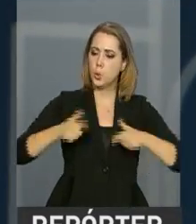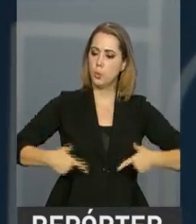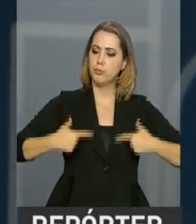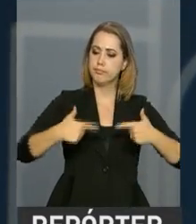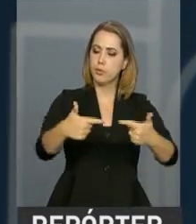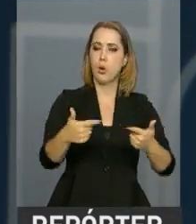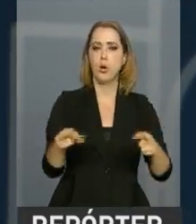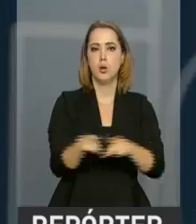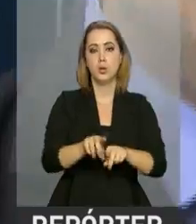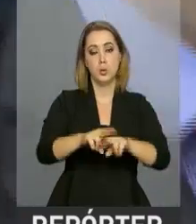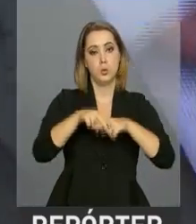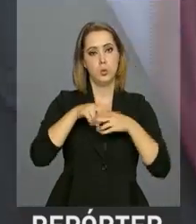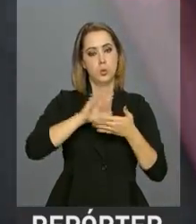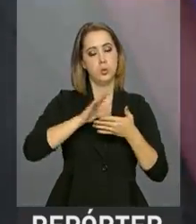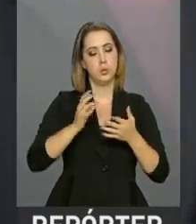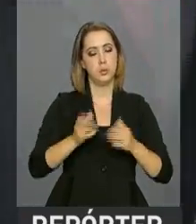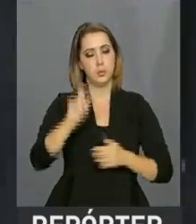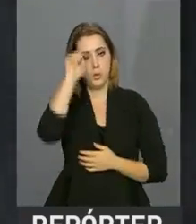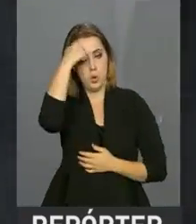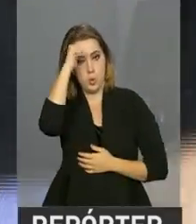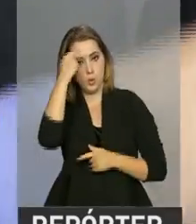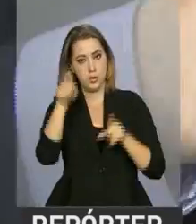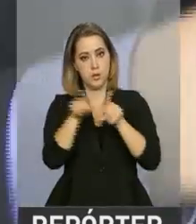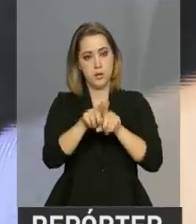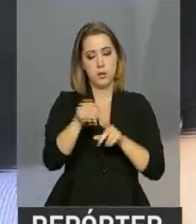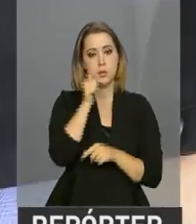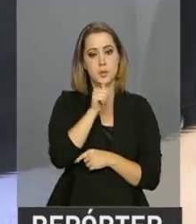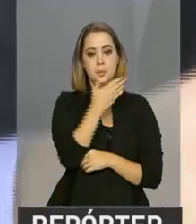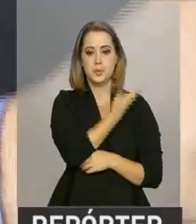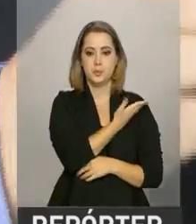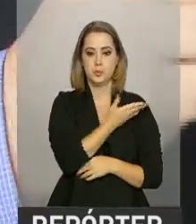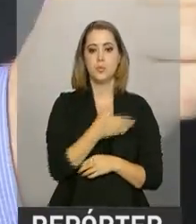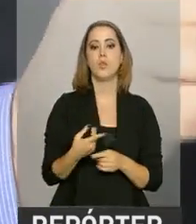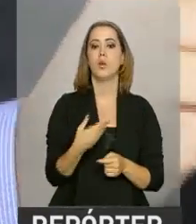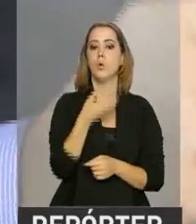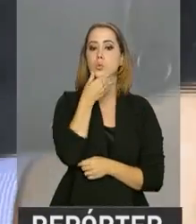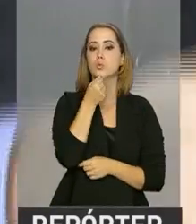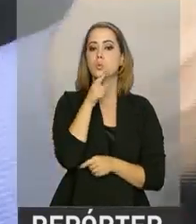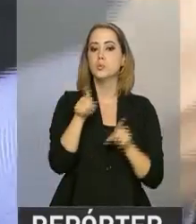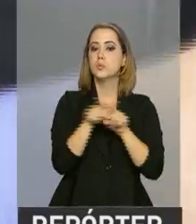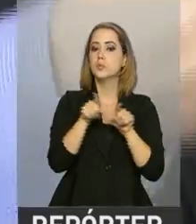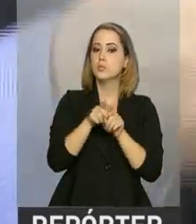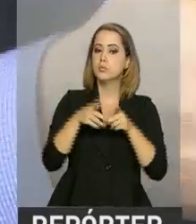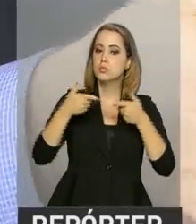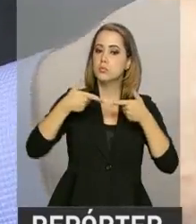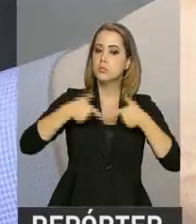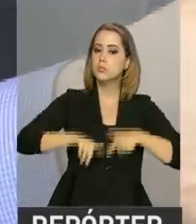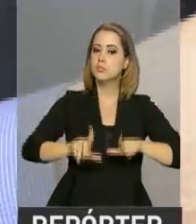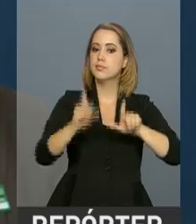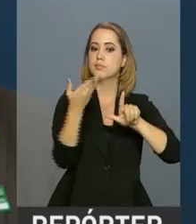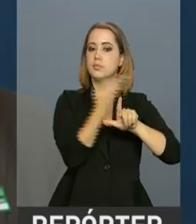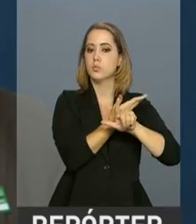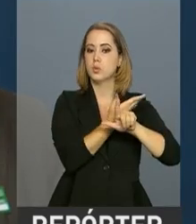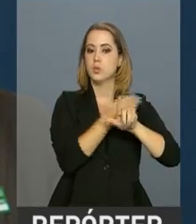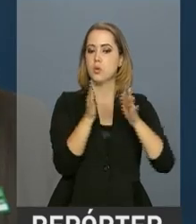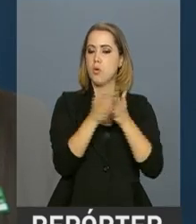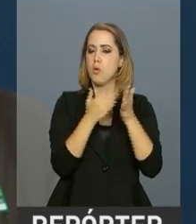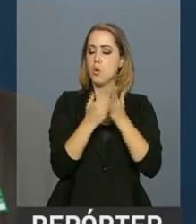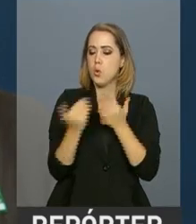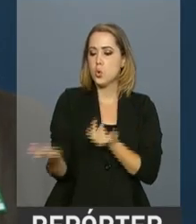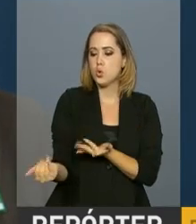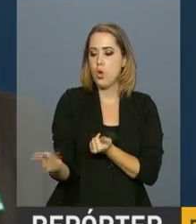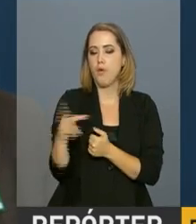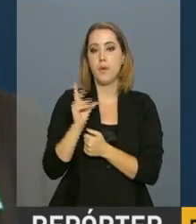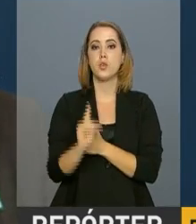do Ministério Público premiado após o lançamento de uma cartilha com informações sobre direitos dos jovens a ideia justamente